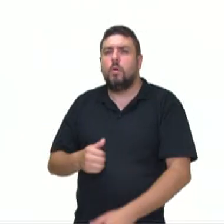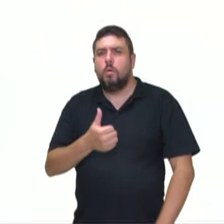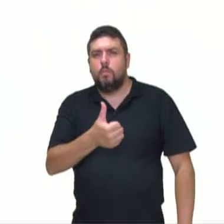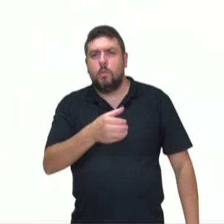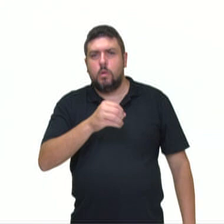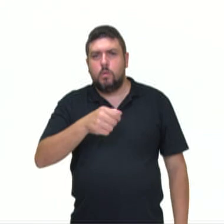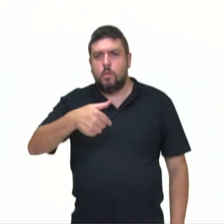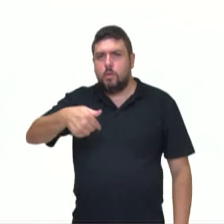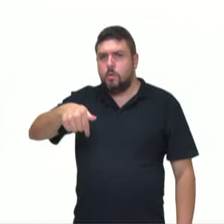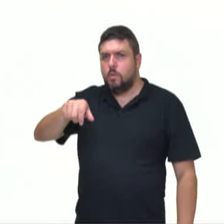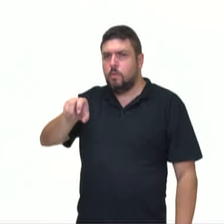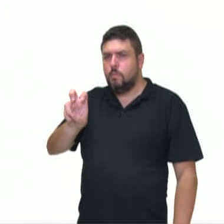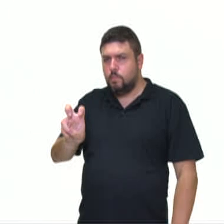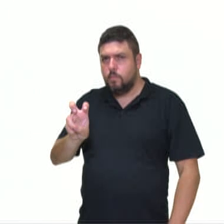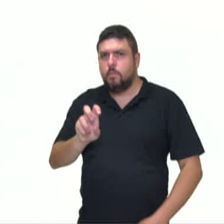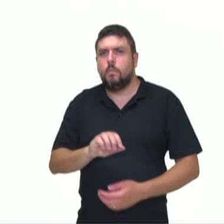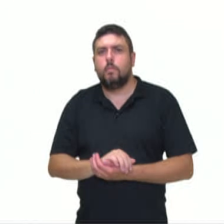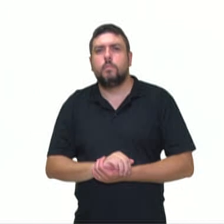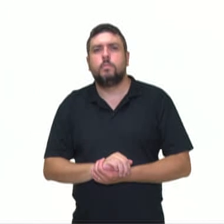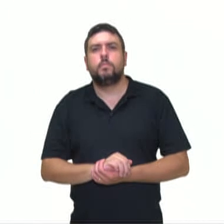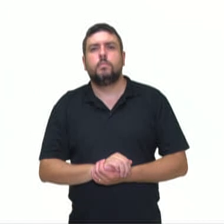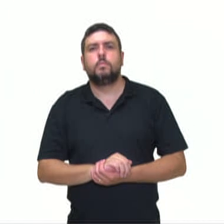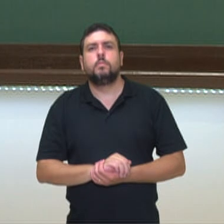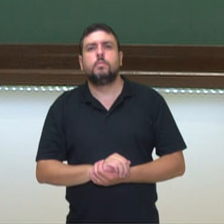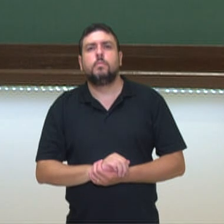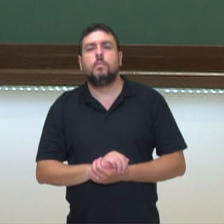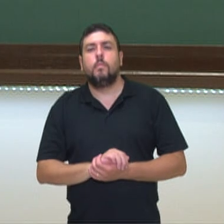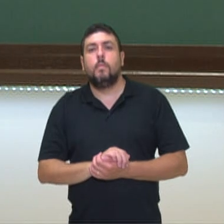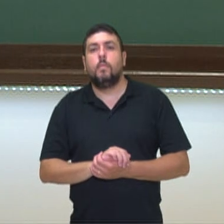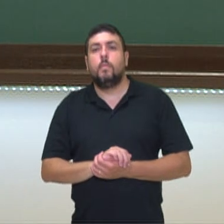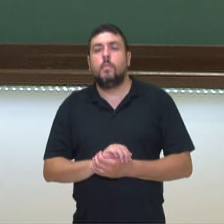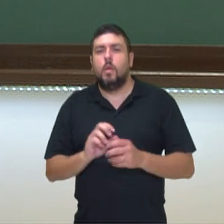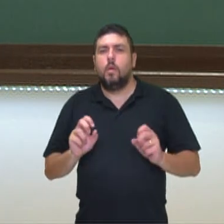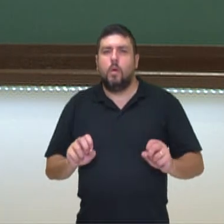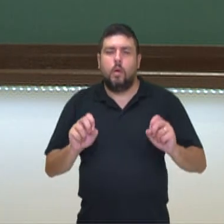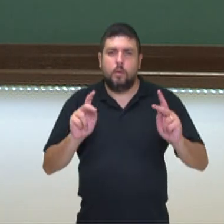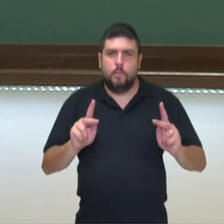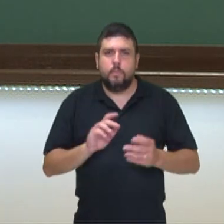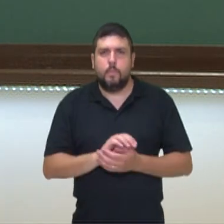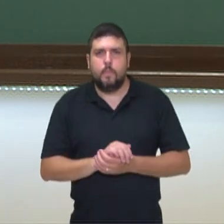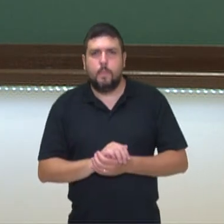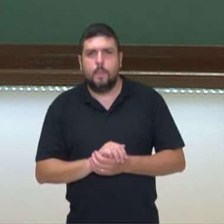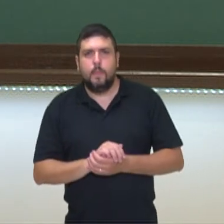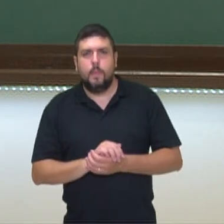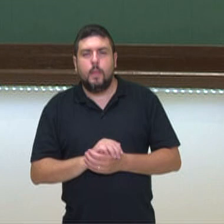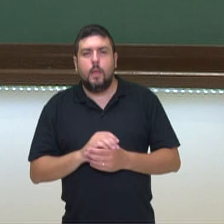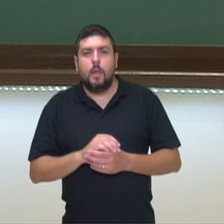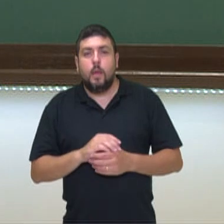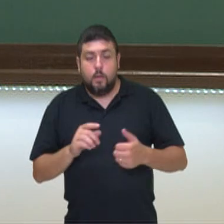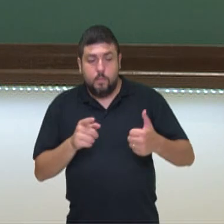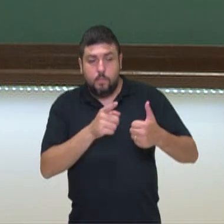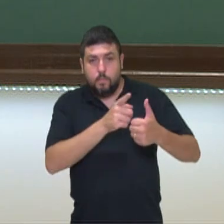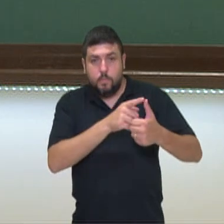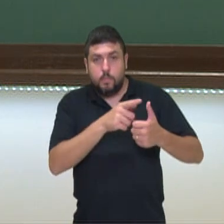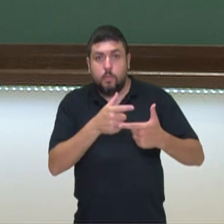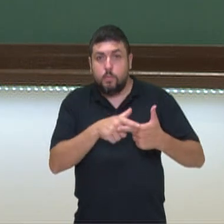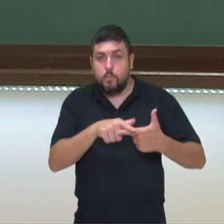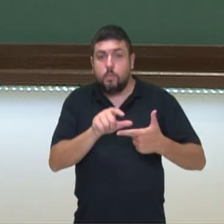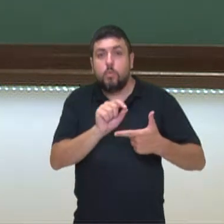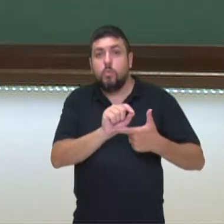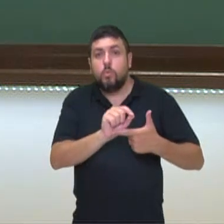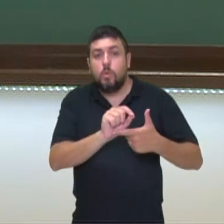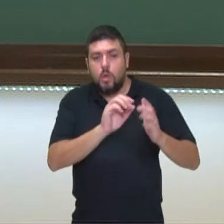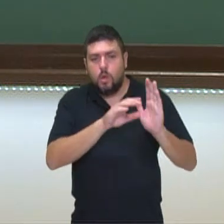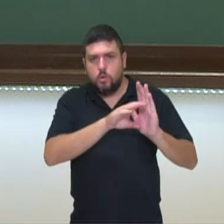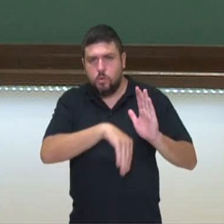1.075. Então, a ideia é de completar. Muito bem, então vamos parar aqui. O primeiro probleminha que a gente teve é a ideia de tirar.